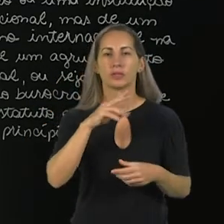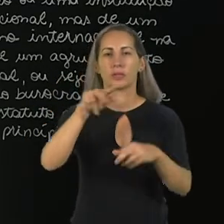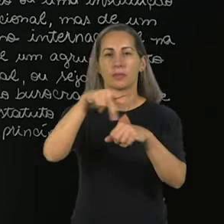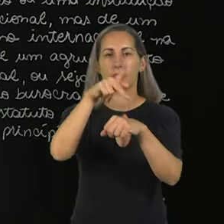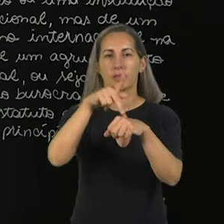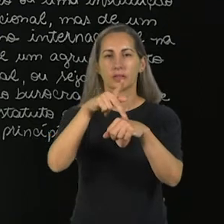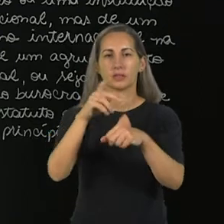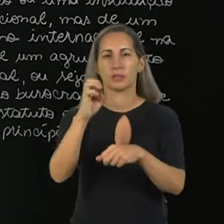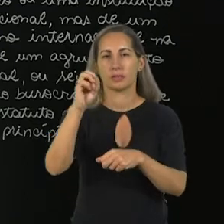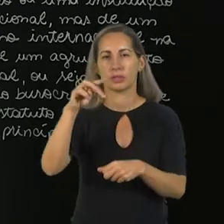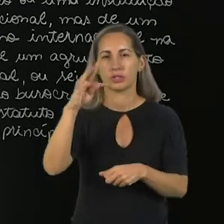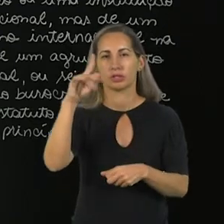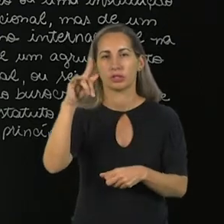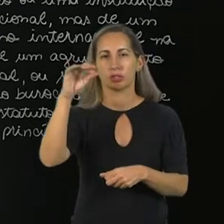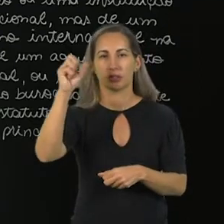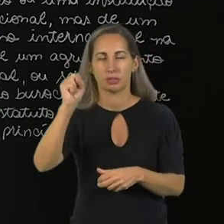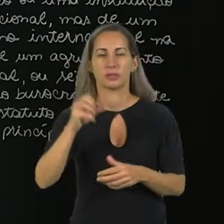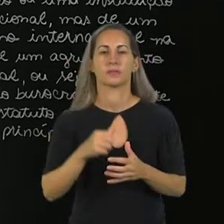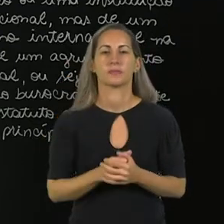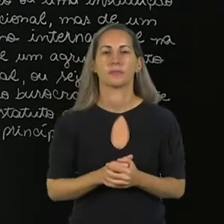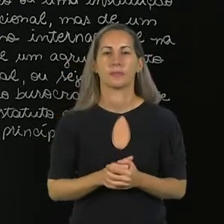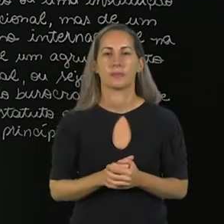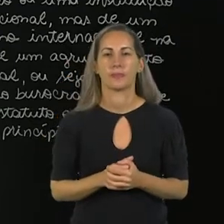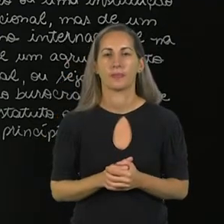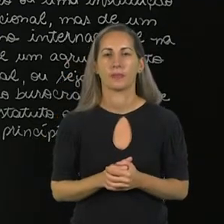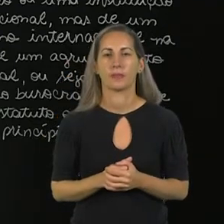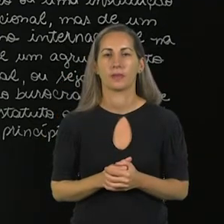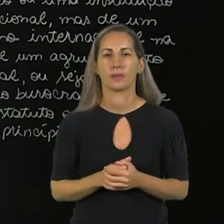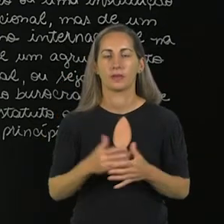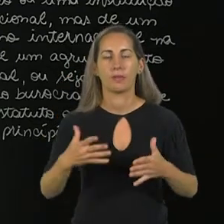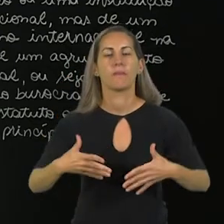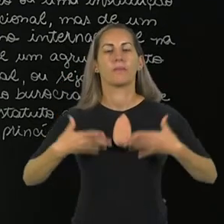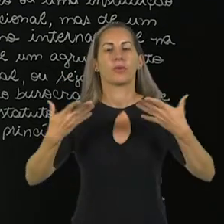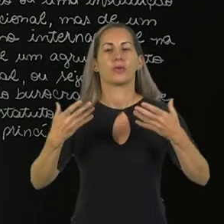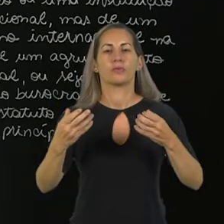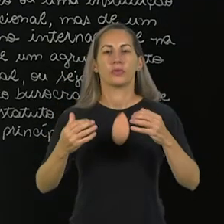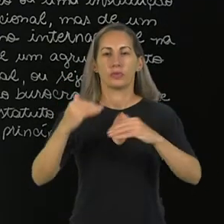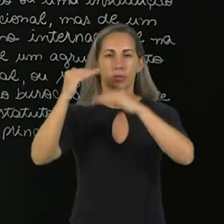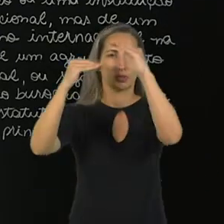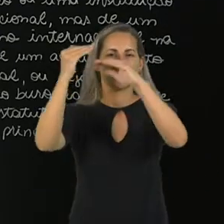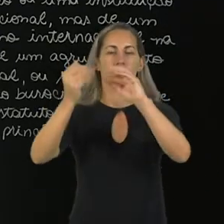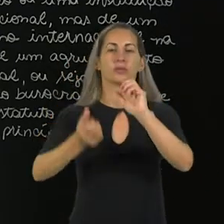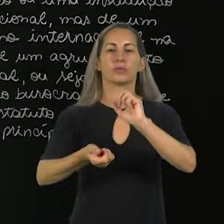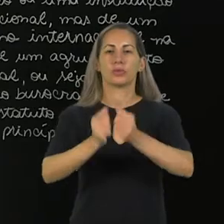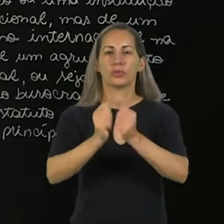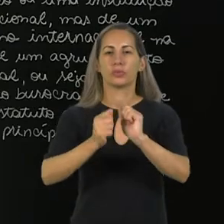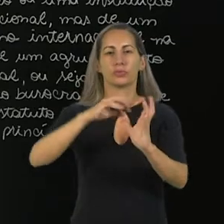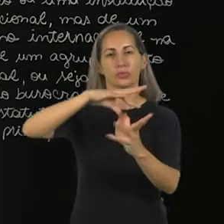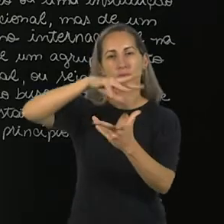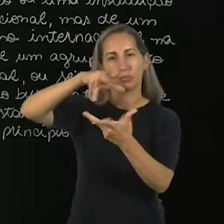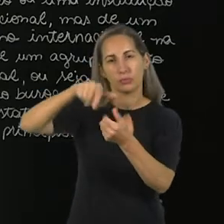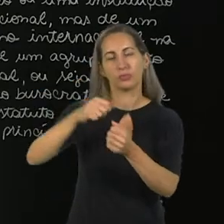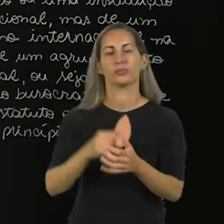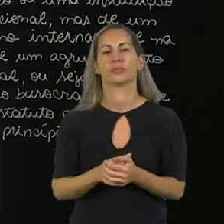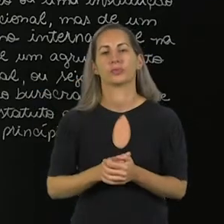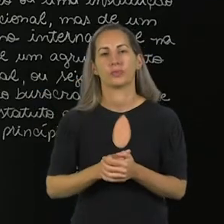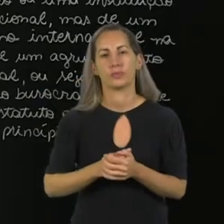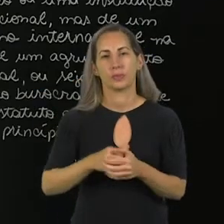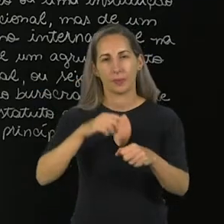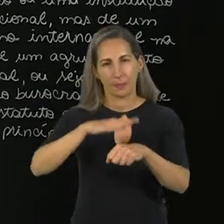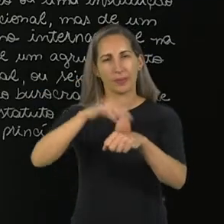países emergentes. Dessa maneira, então, promove um crescimento econômico do mundo como um todo e